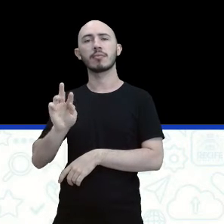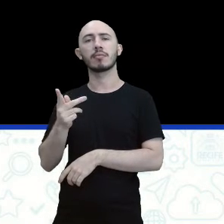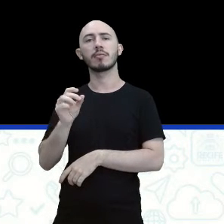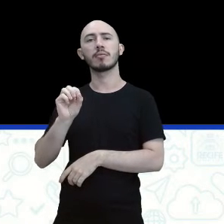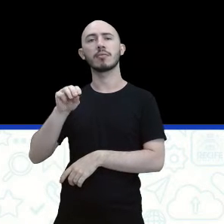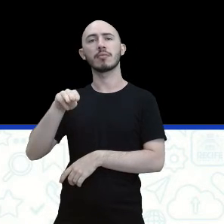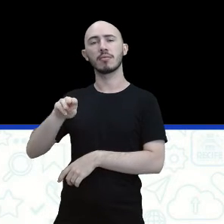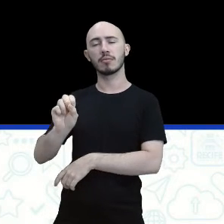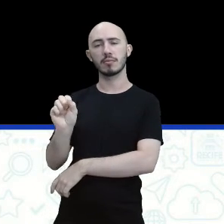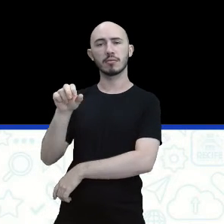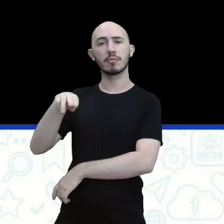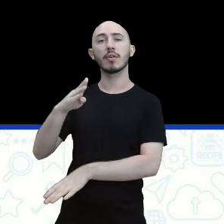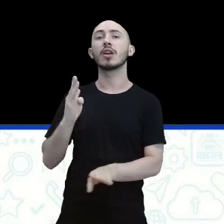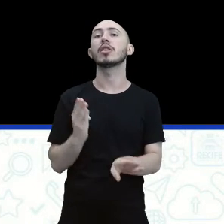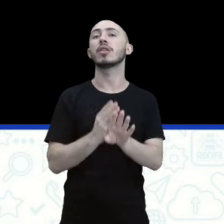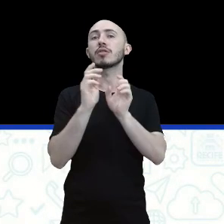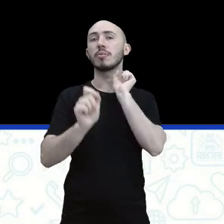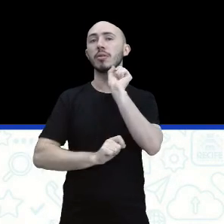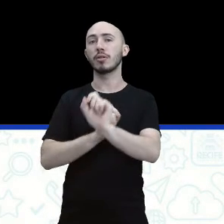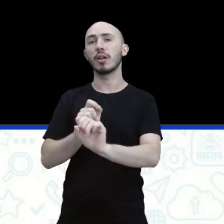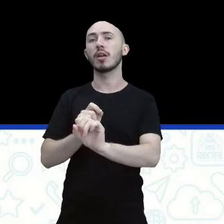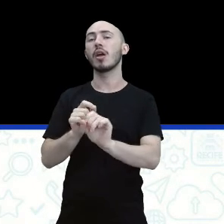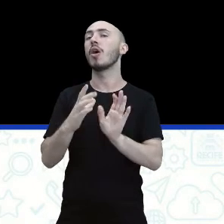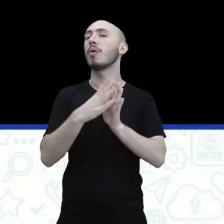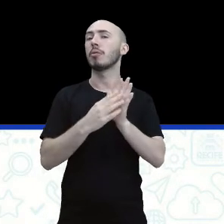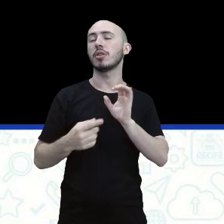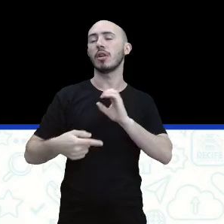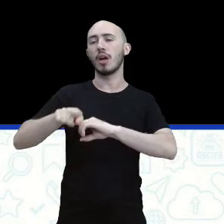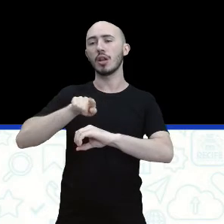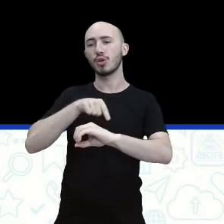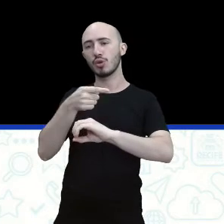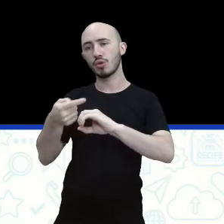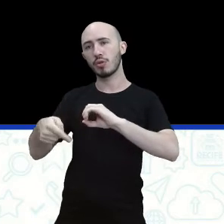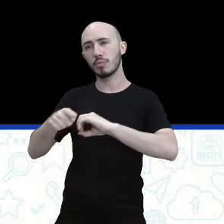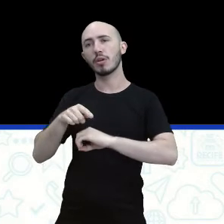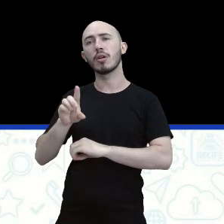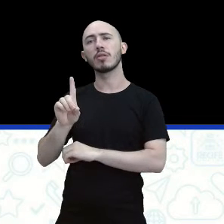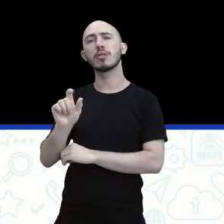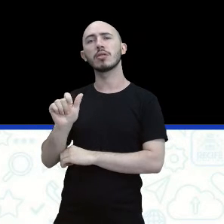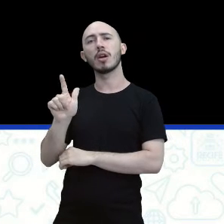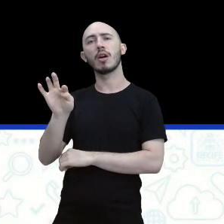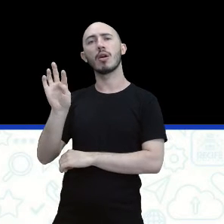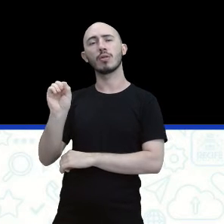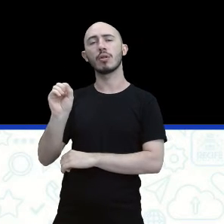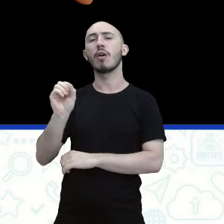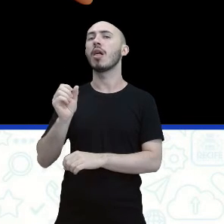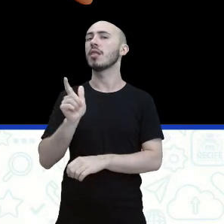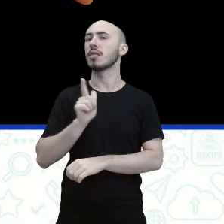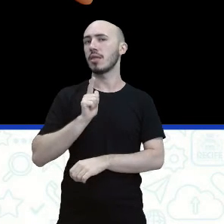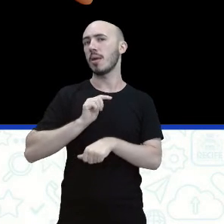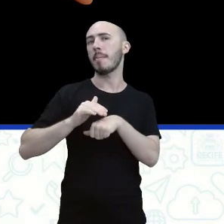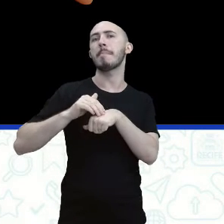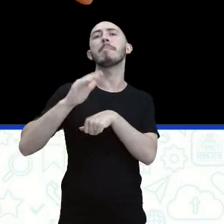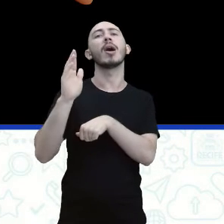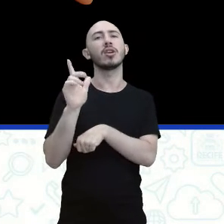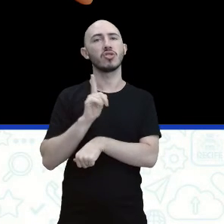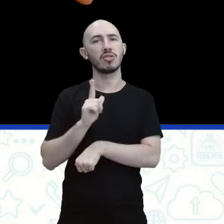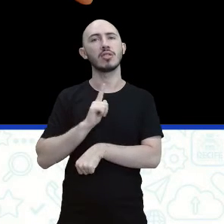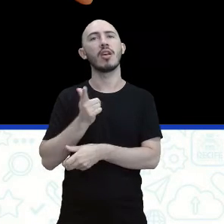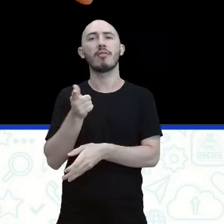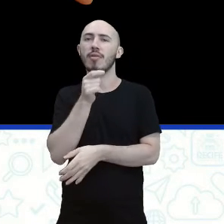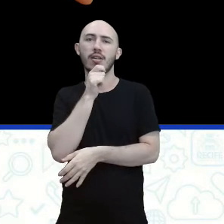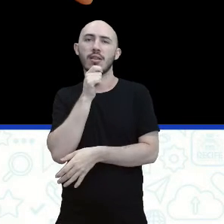tá? Ele viu que lá no modelo atômico de Dalton aconteciam coisas a mais que Dalton não conseguiu observar, né?